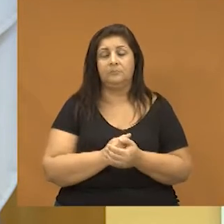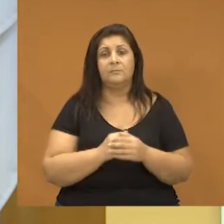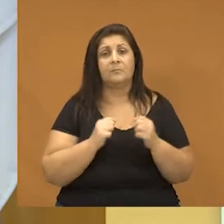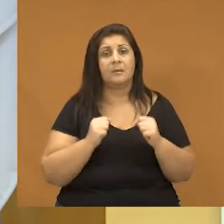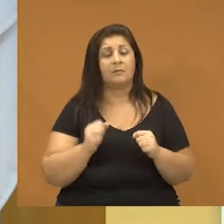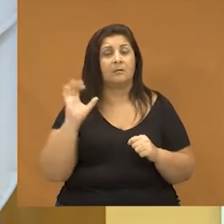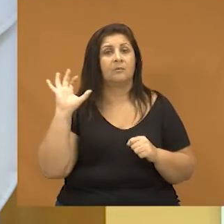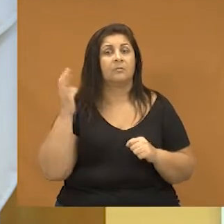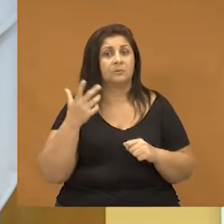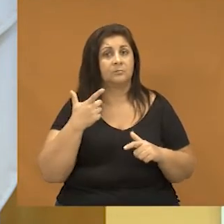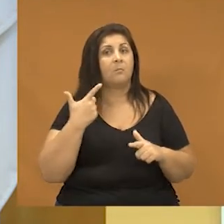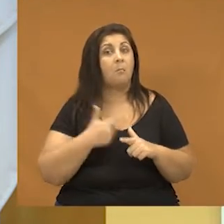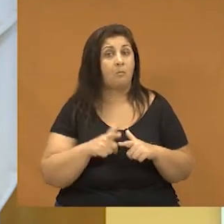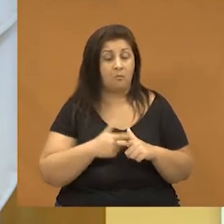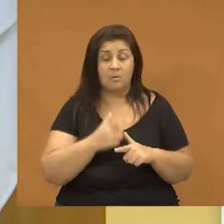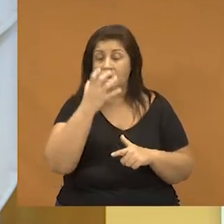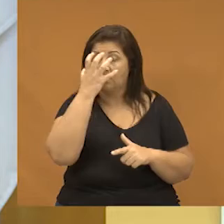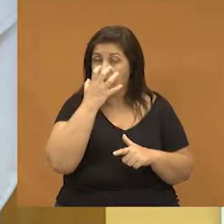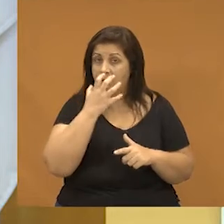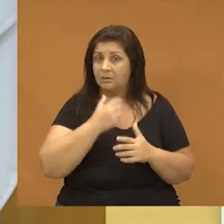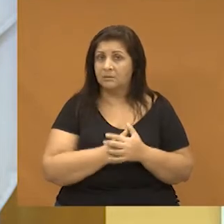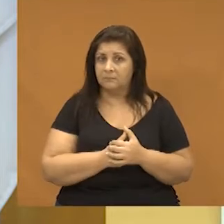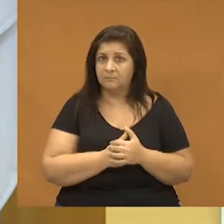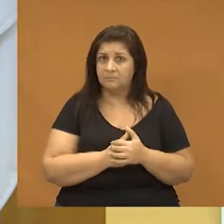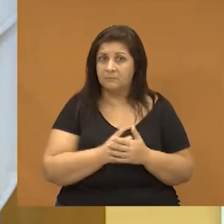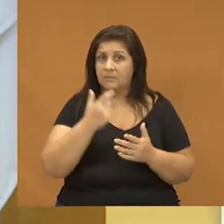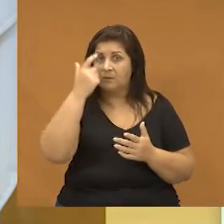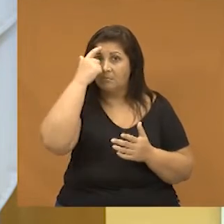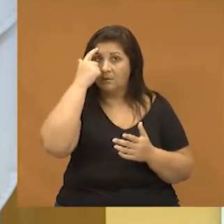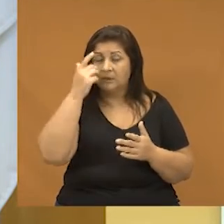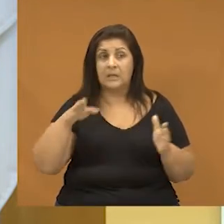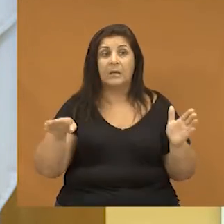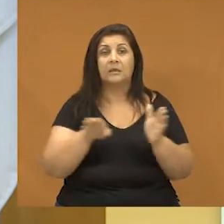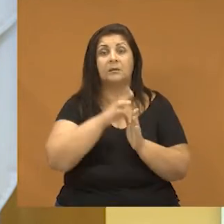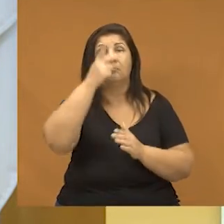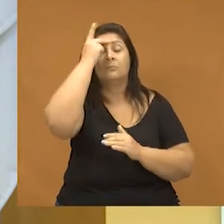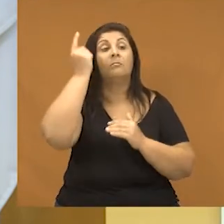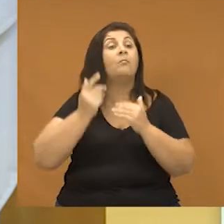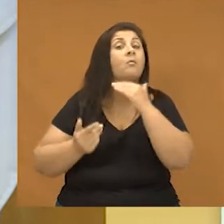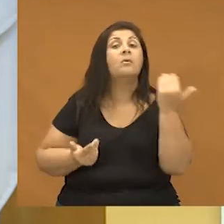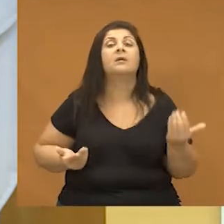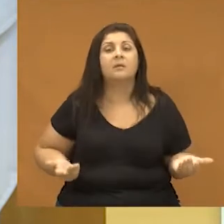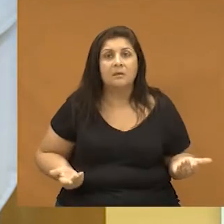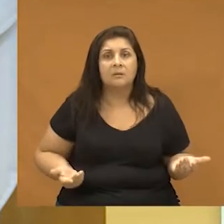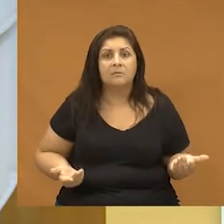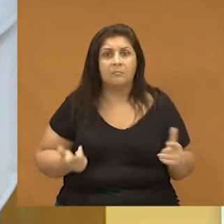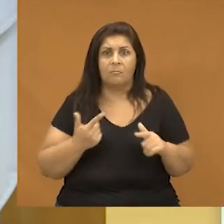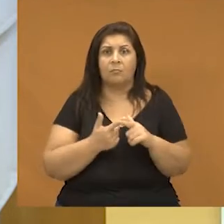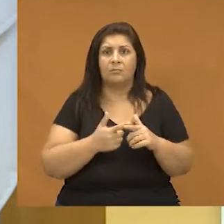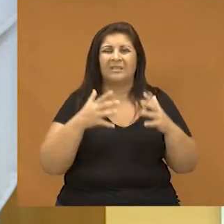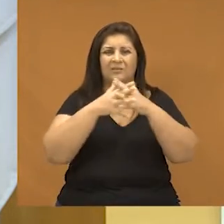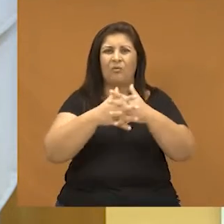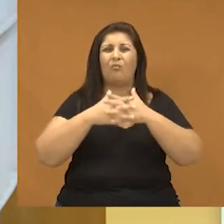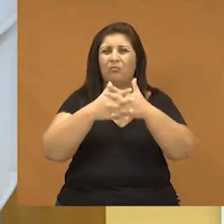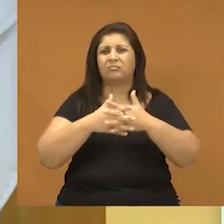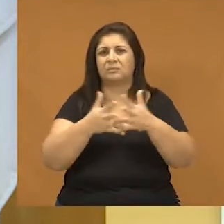até criar um problema muito grave, e se vamos pensar no extremo aí, até de uma pessoa virar óbito, por conta de uma confusão